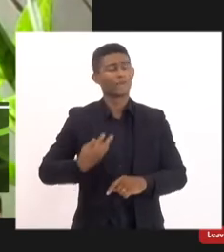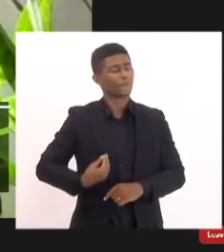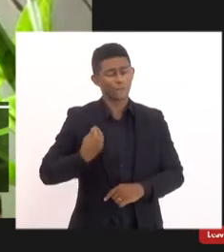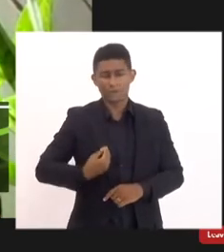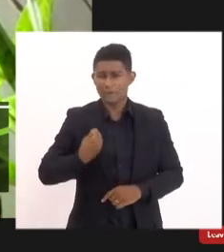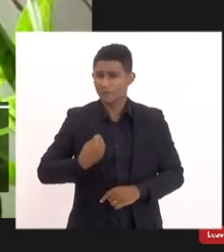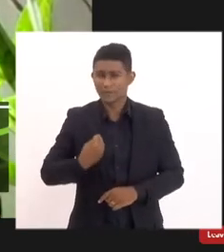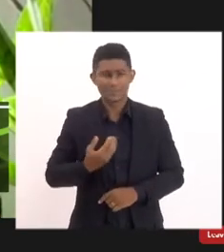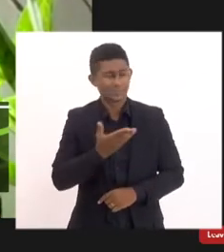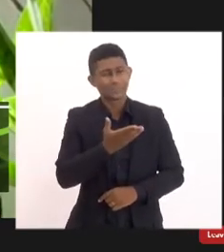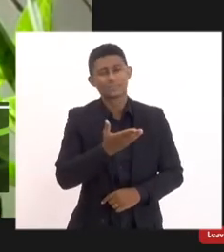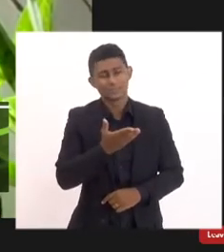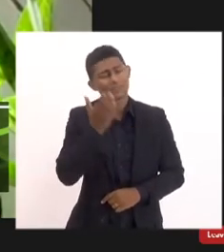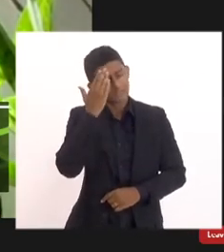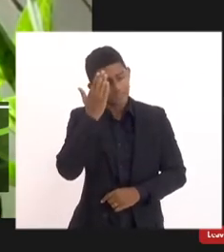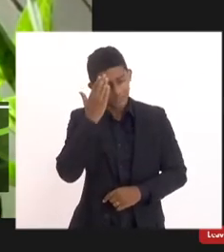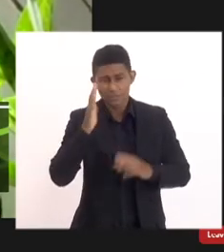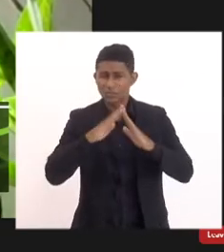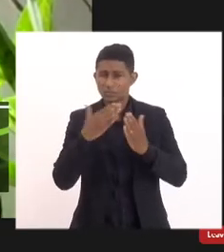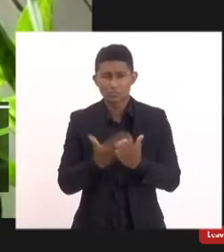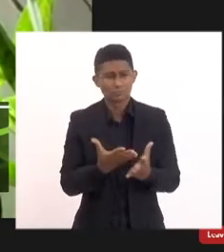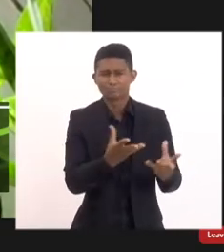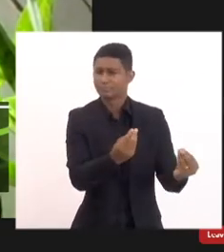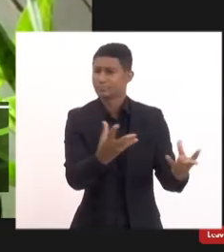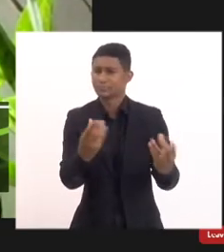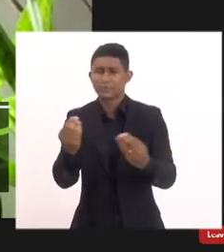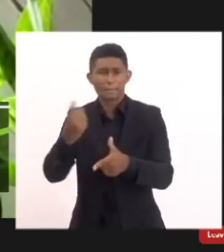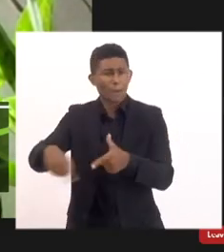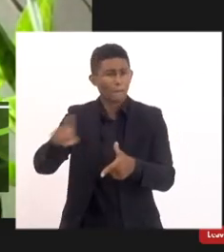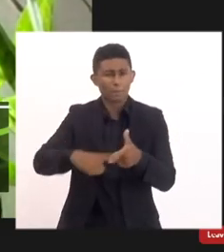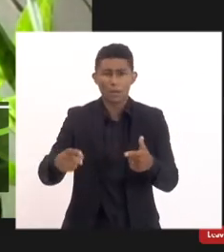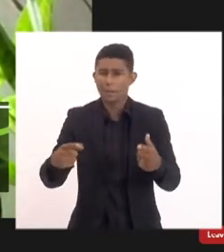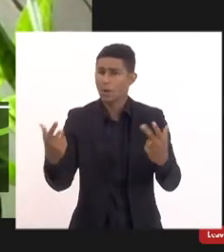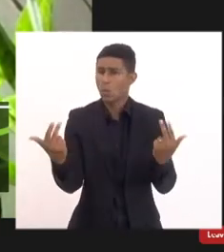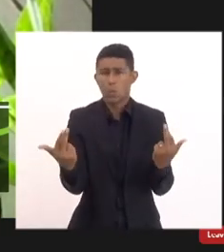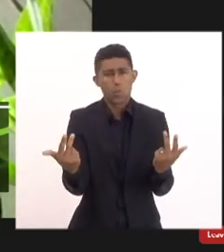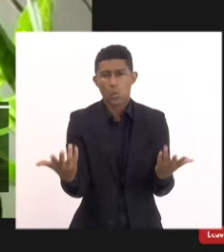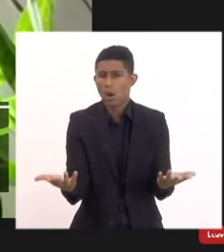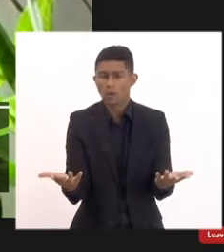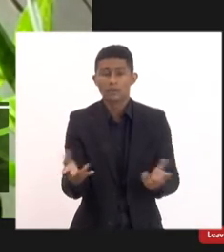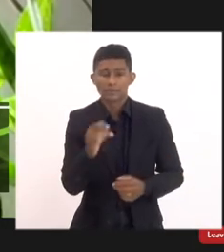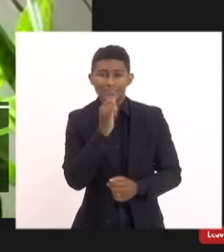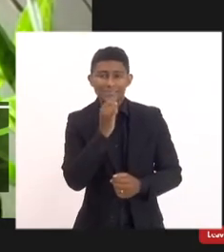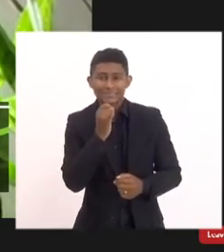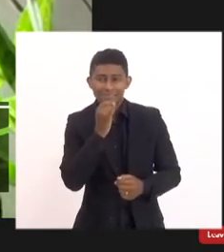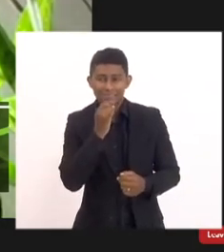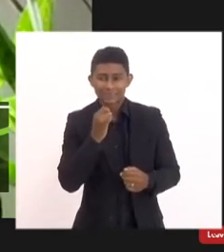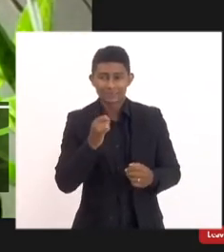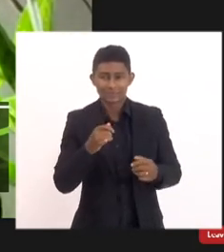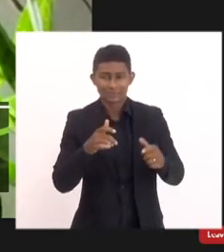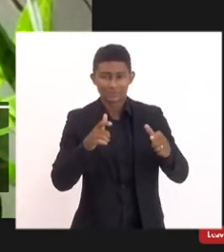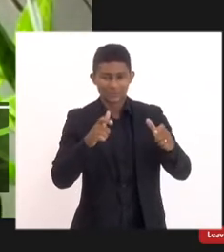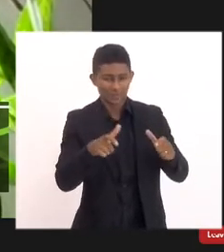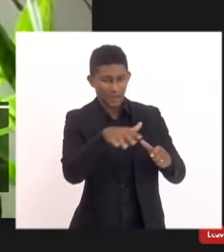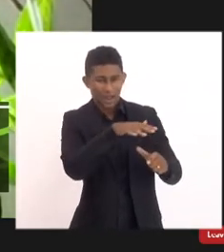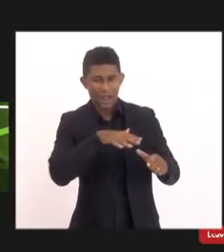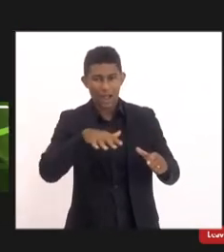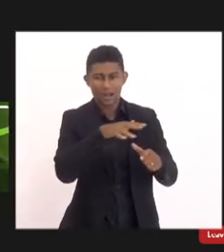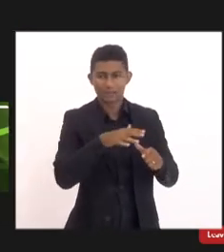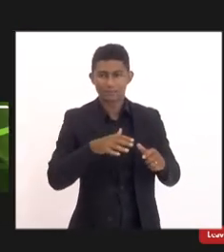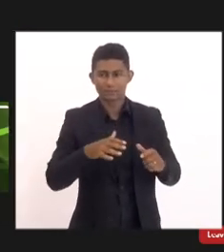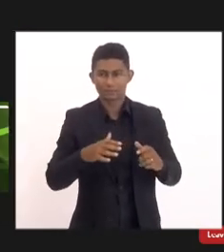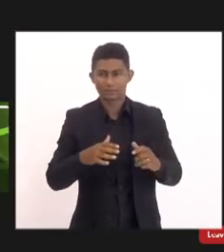escolas têm os mesmos problemas. No caso de limpeza, o que, que